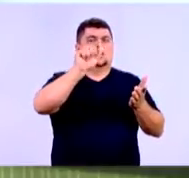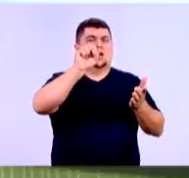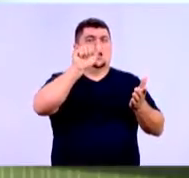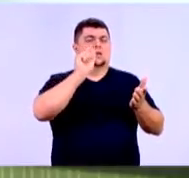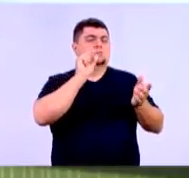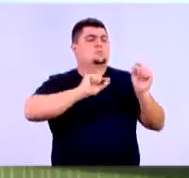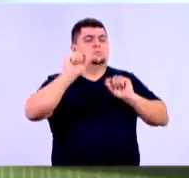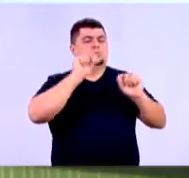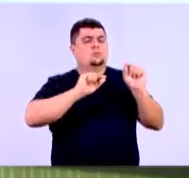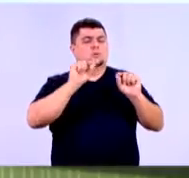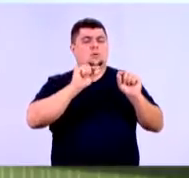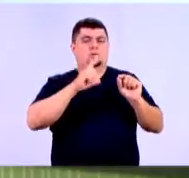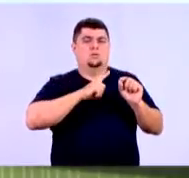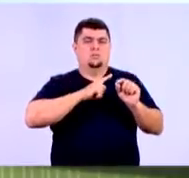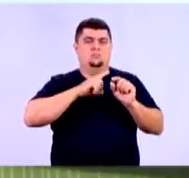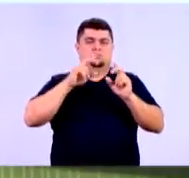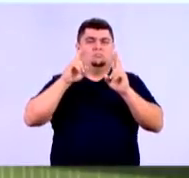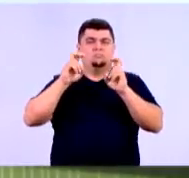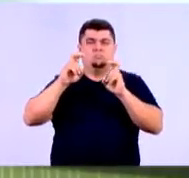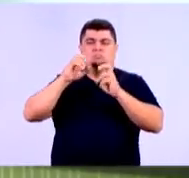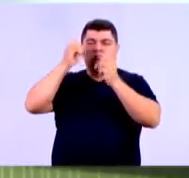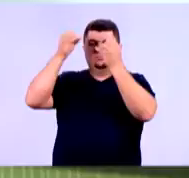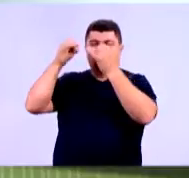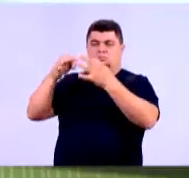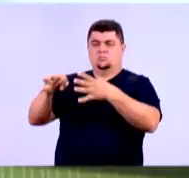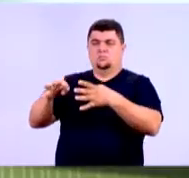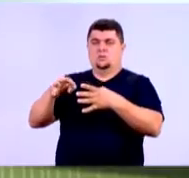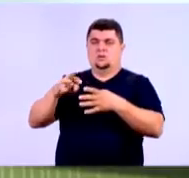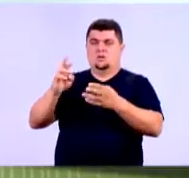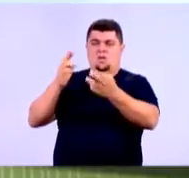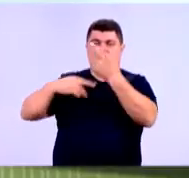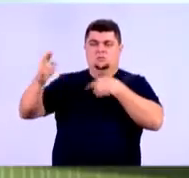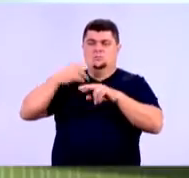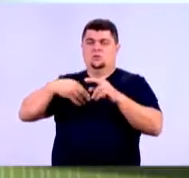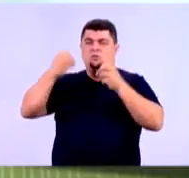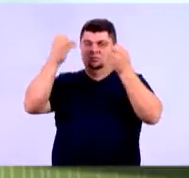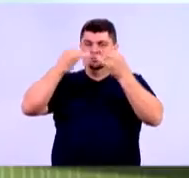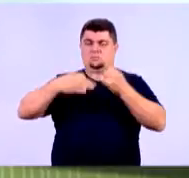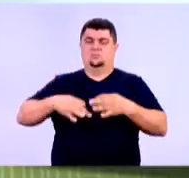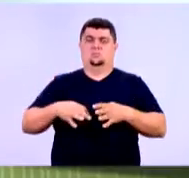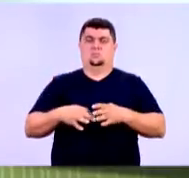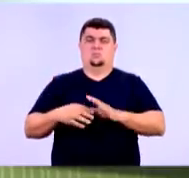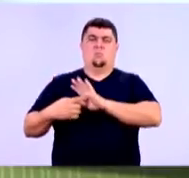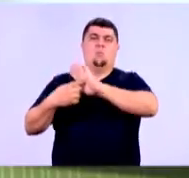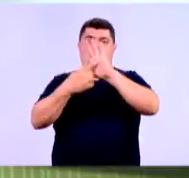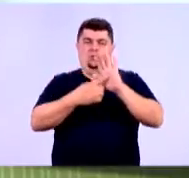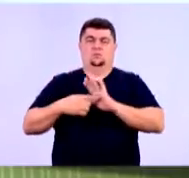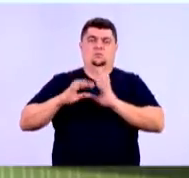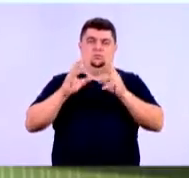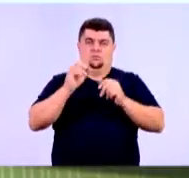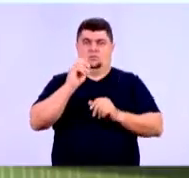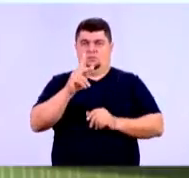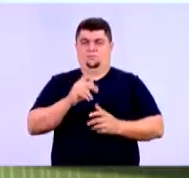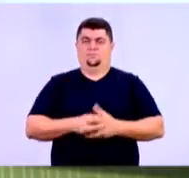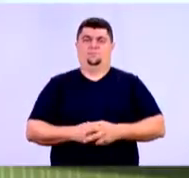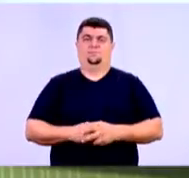Serasa. Comentem aqui no chat, quando vierem as respostas, a gente volta no slide e comenta um pouquinho mais sobre as respostas de vocês, ok?